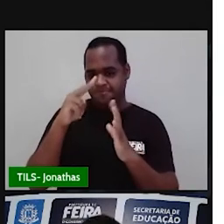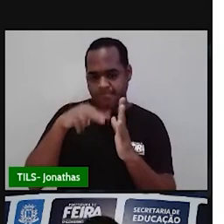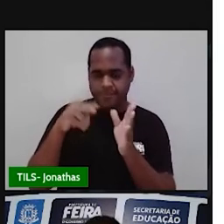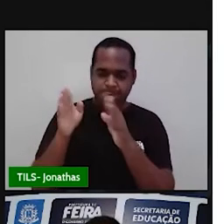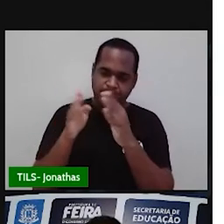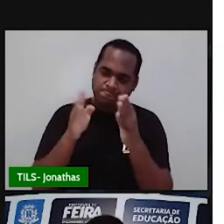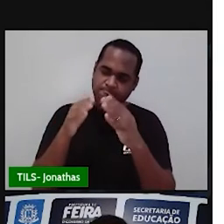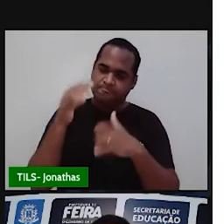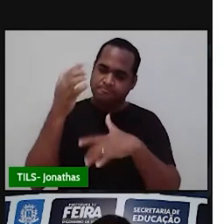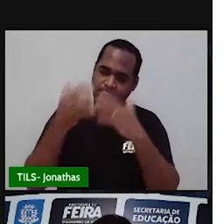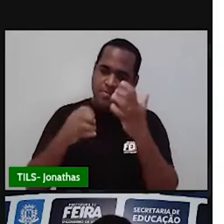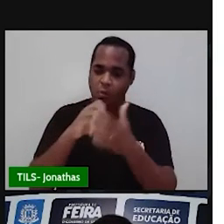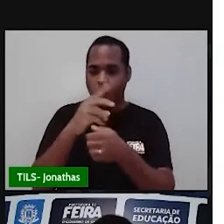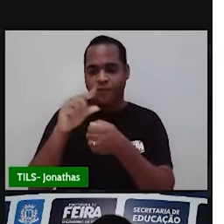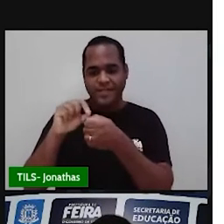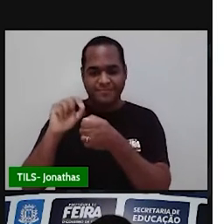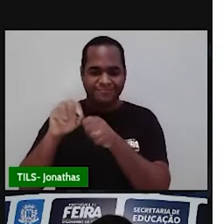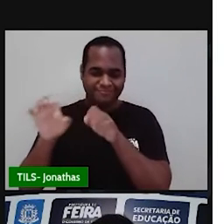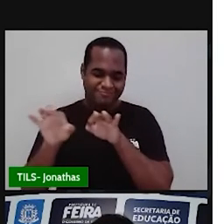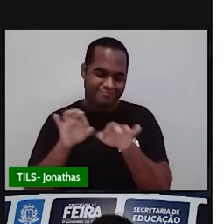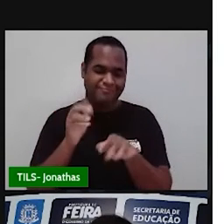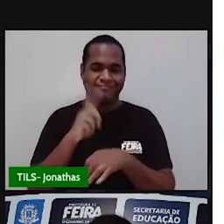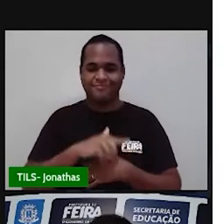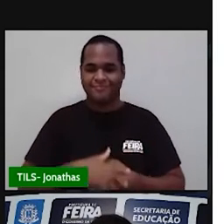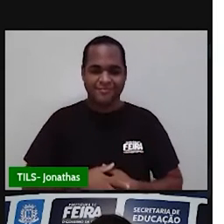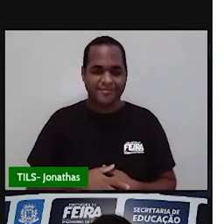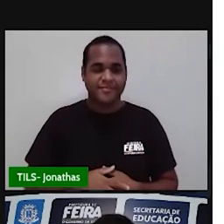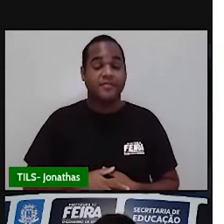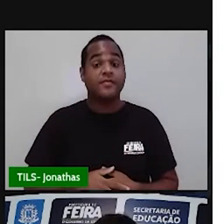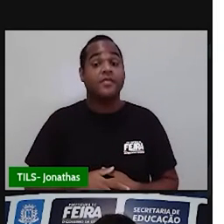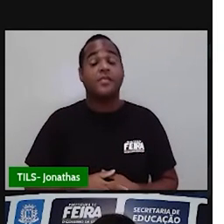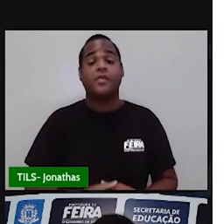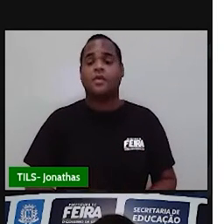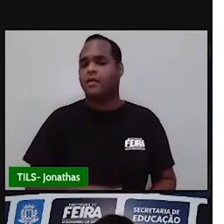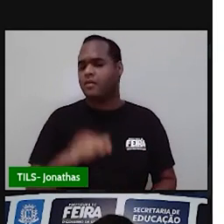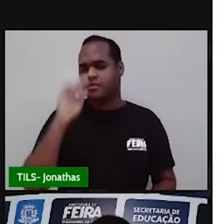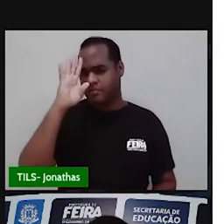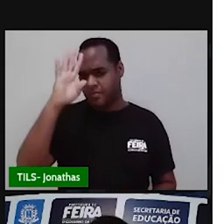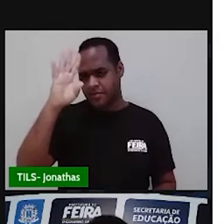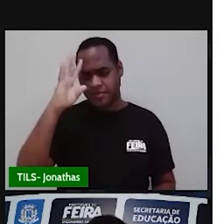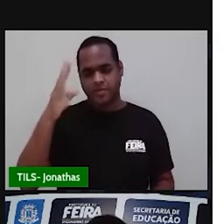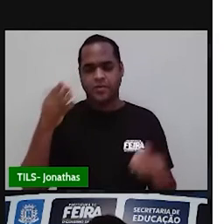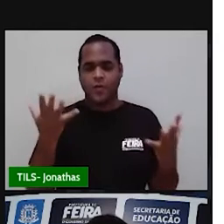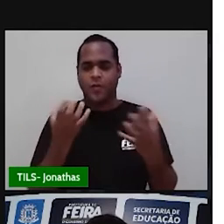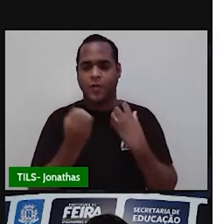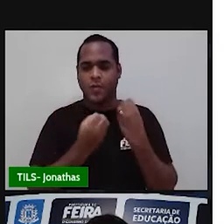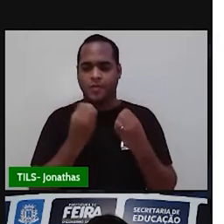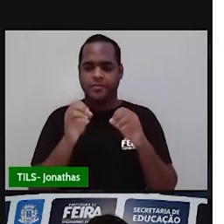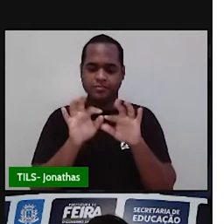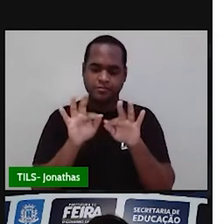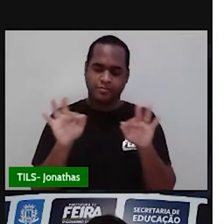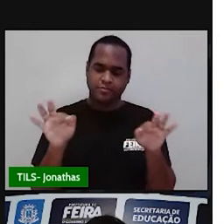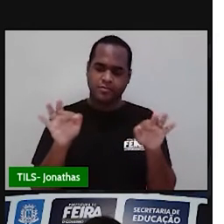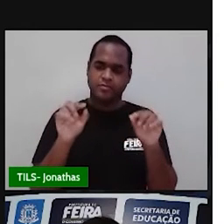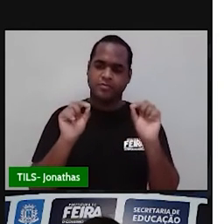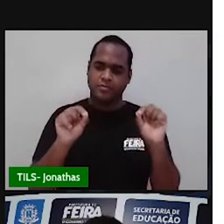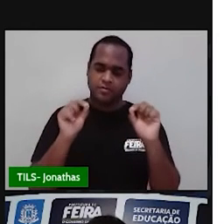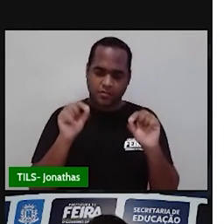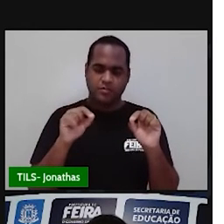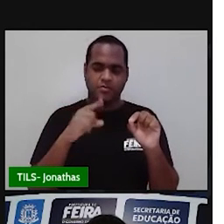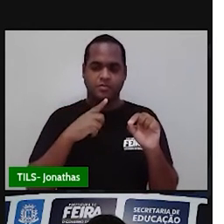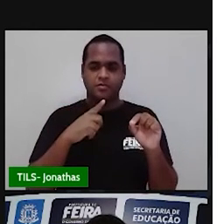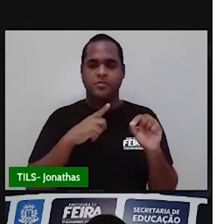lê e as que você faz. Vamos pensar rapidinho aqui, tirar um momento para pensar nessa frase, né?